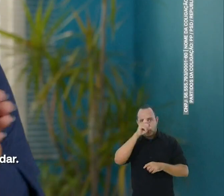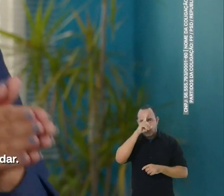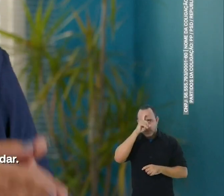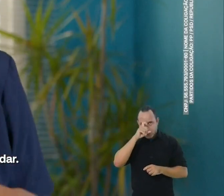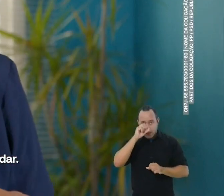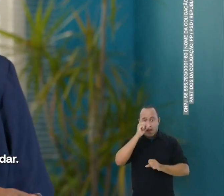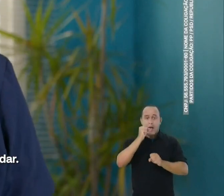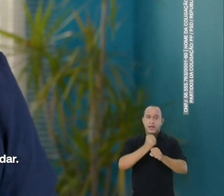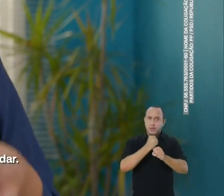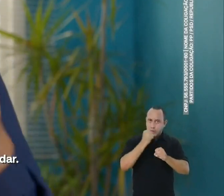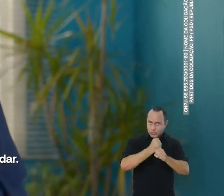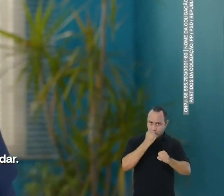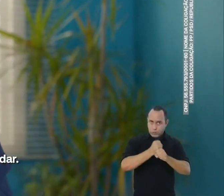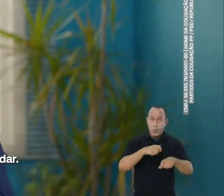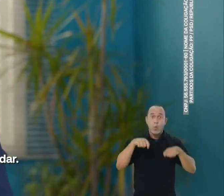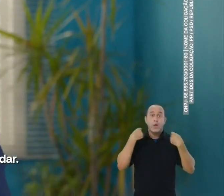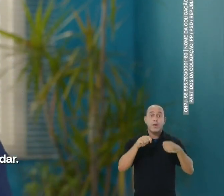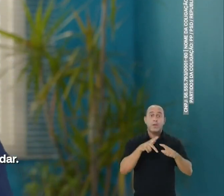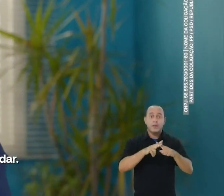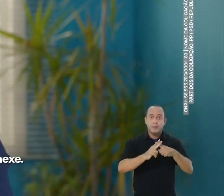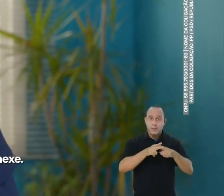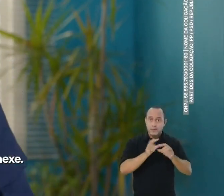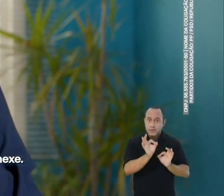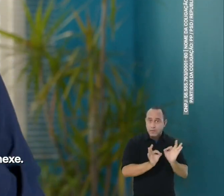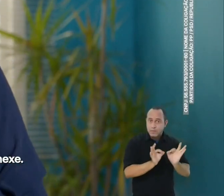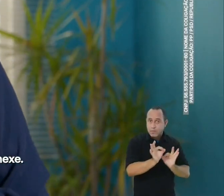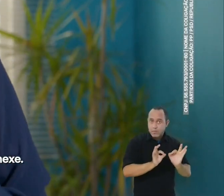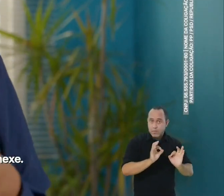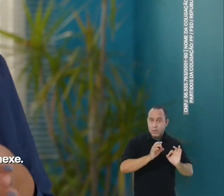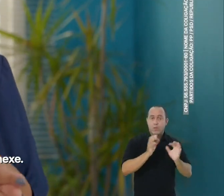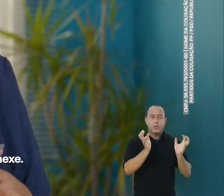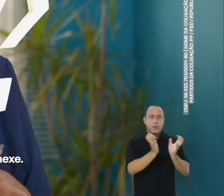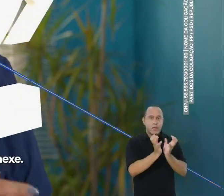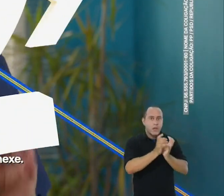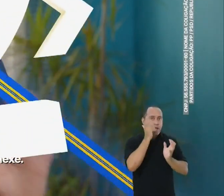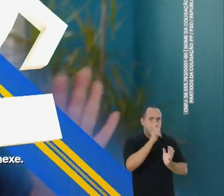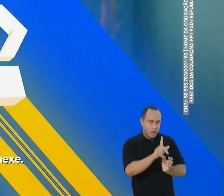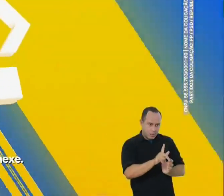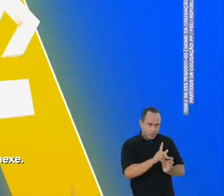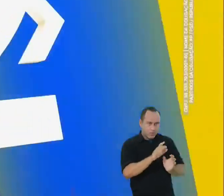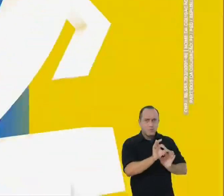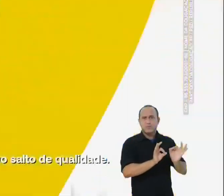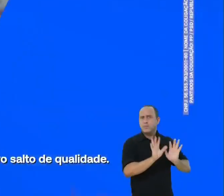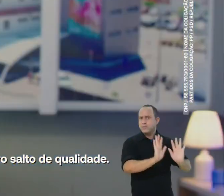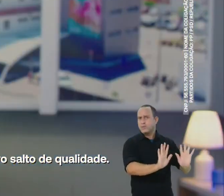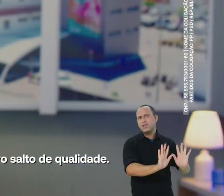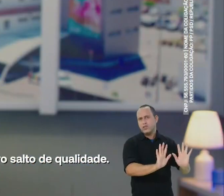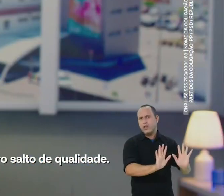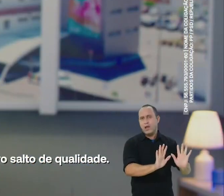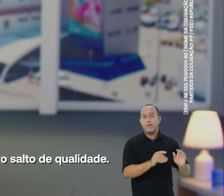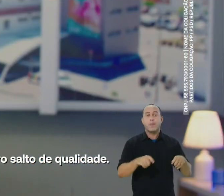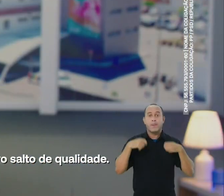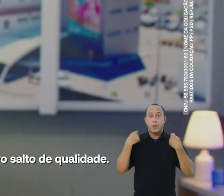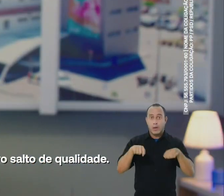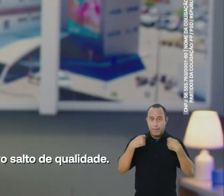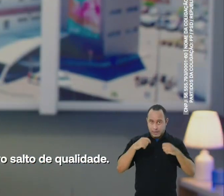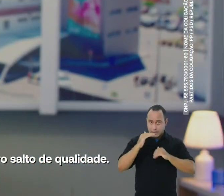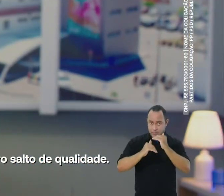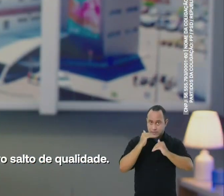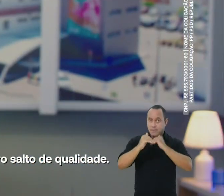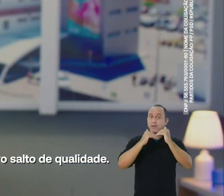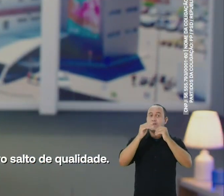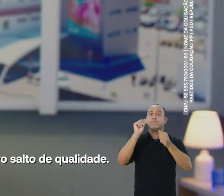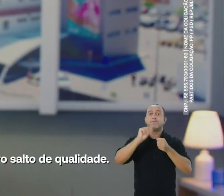só reformula o que precisa mudar. Em time que está ganhando, a gente não mexe. Agora nós precisamos